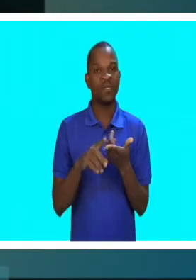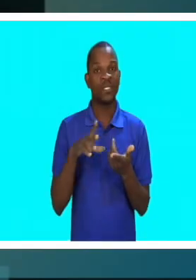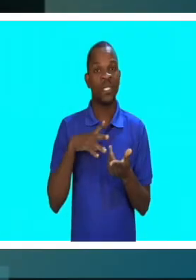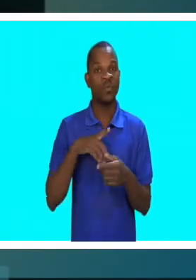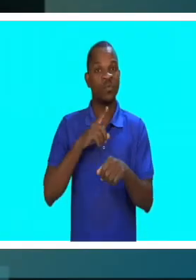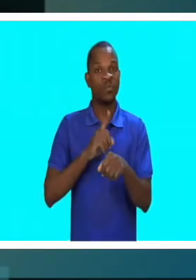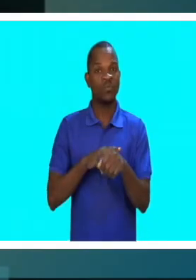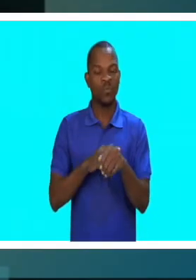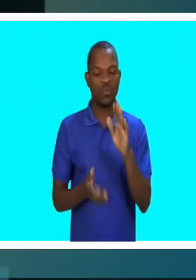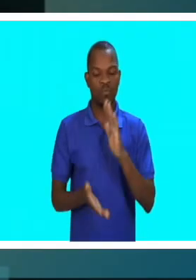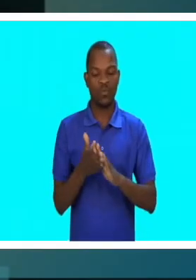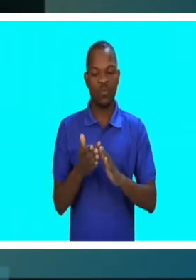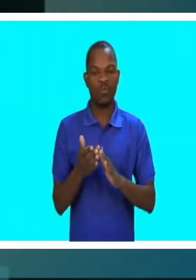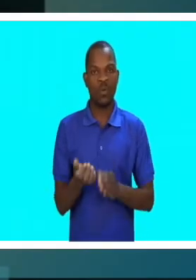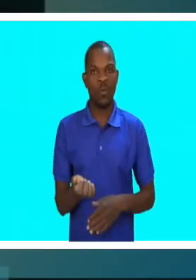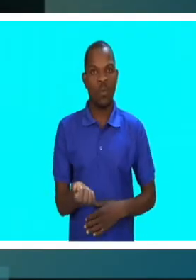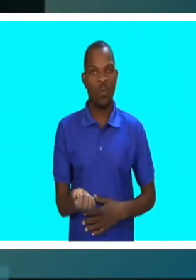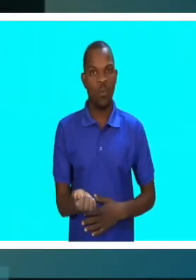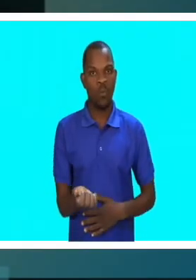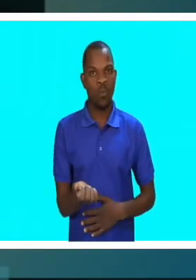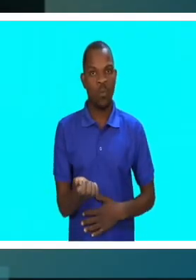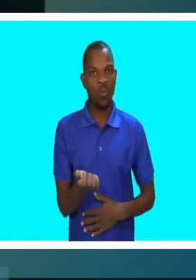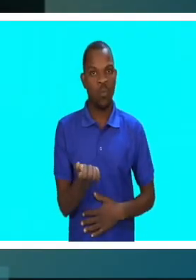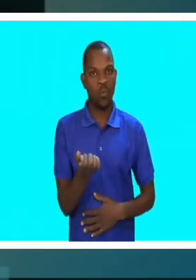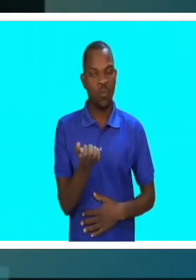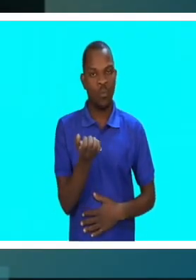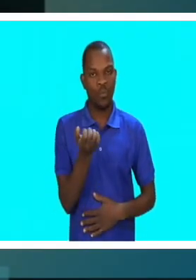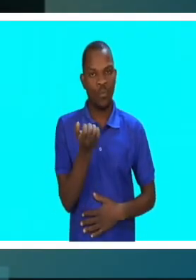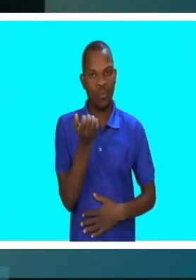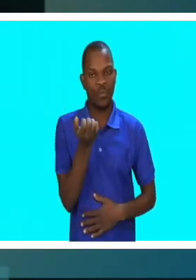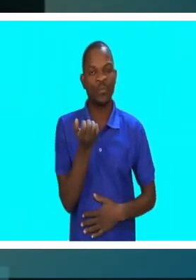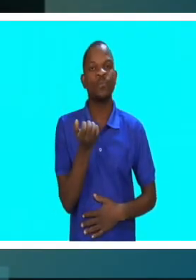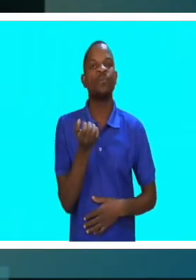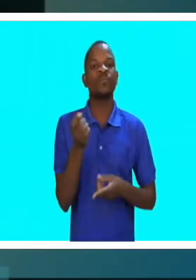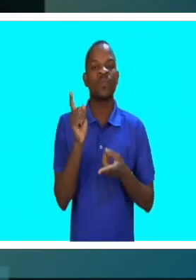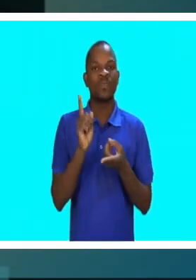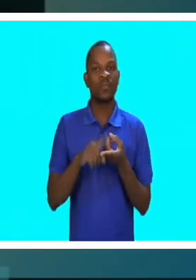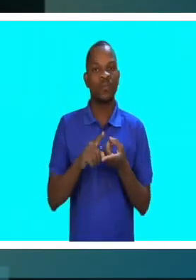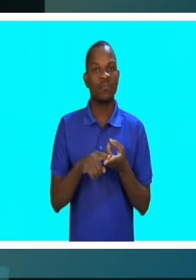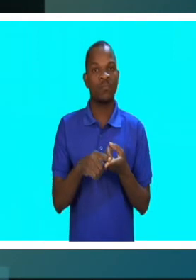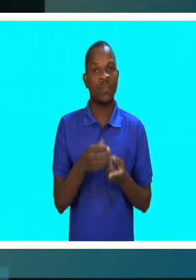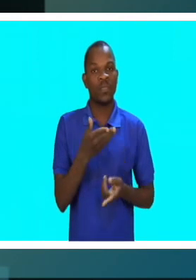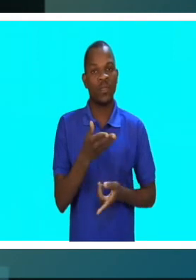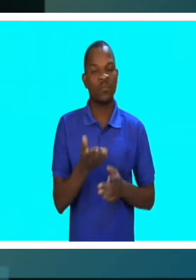Há um dado momento quando ela desenvolve o seu crescimento,